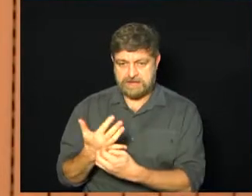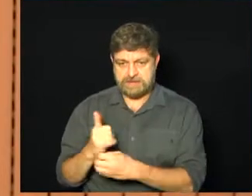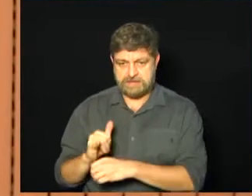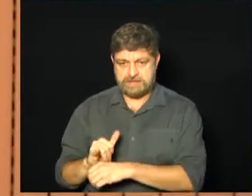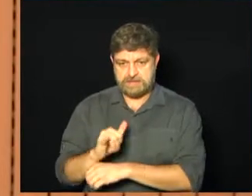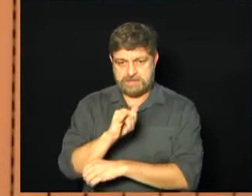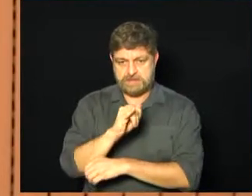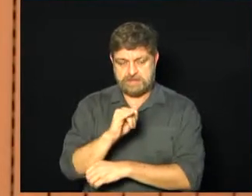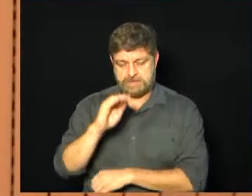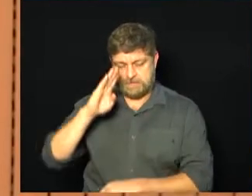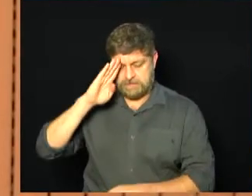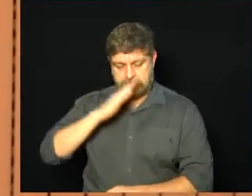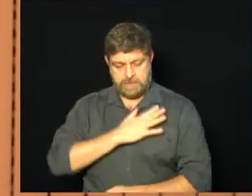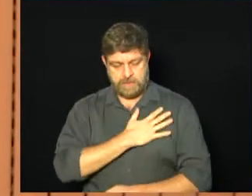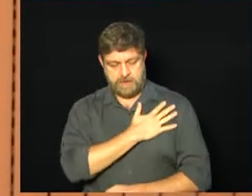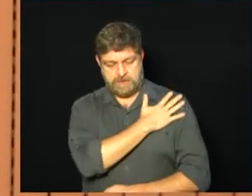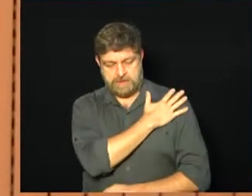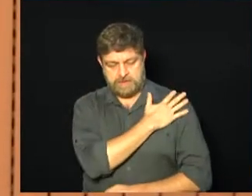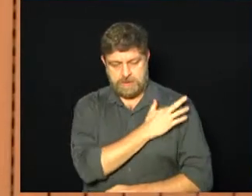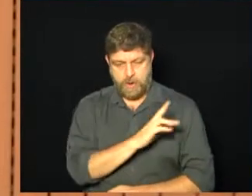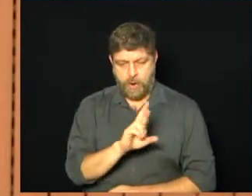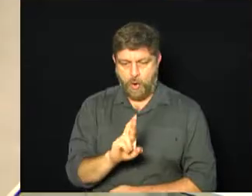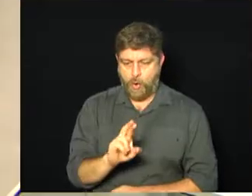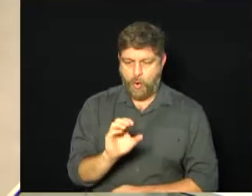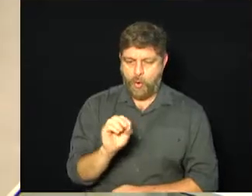o comandante Ronald Santiago.